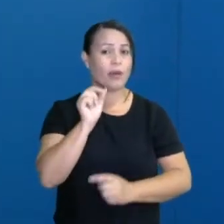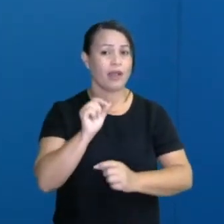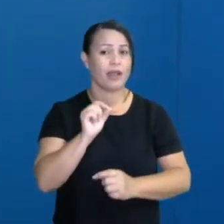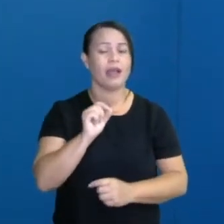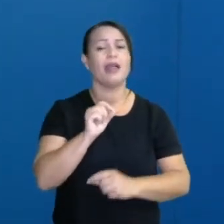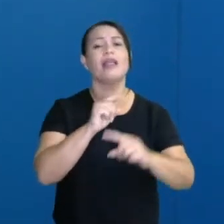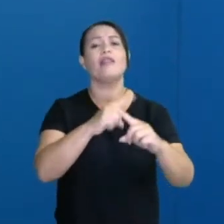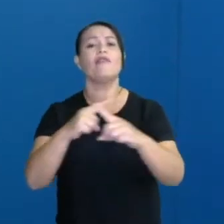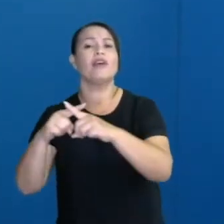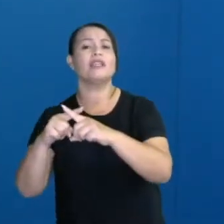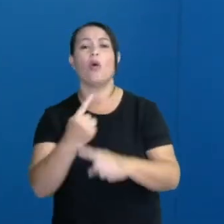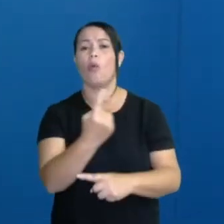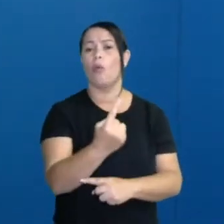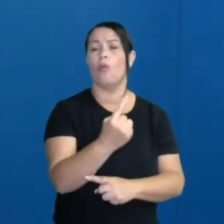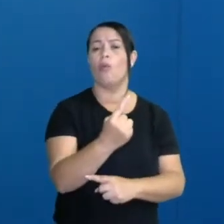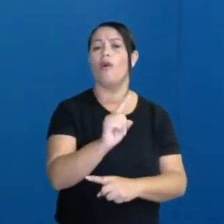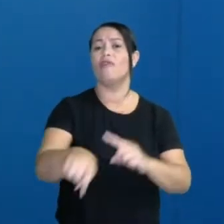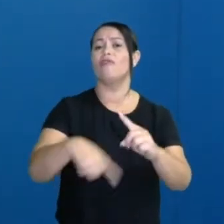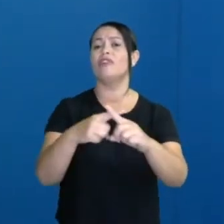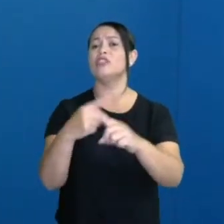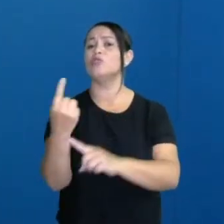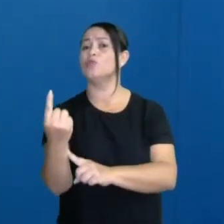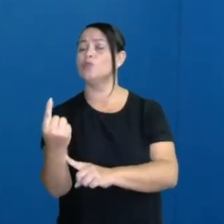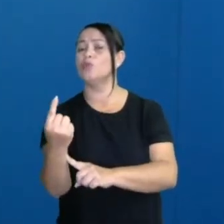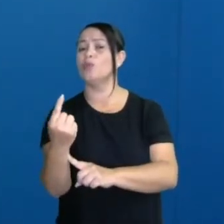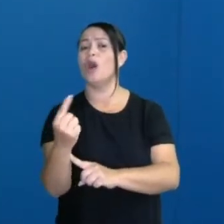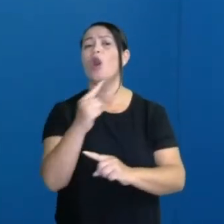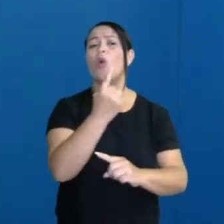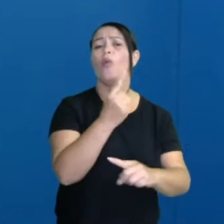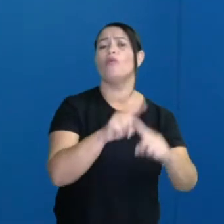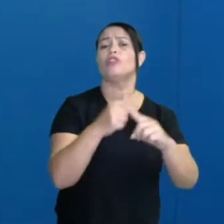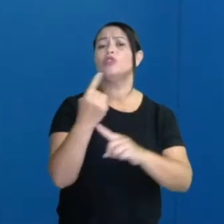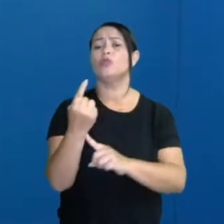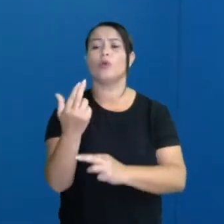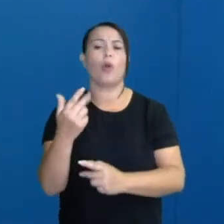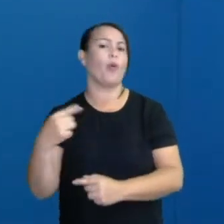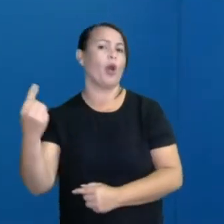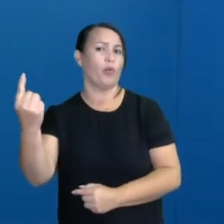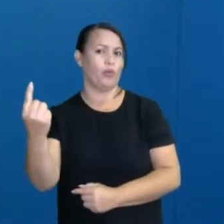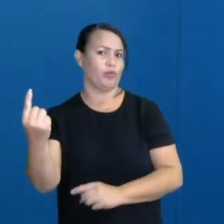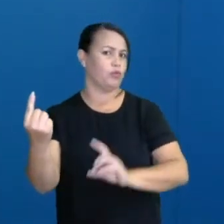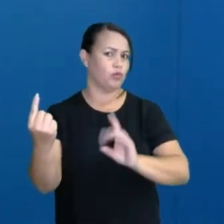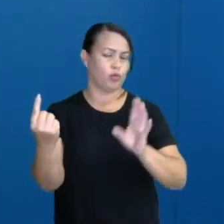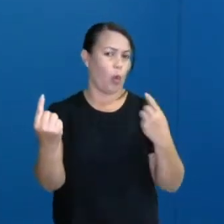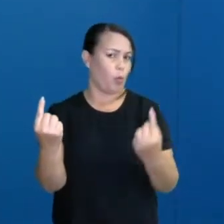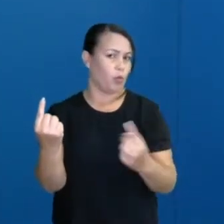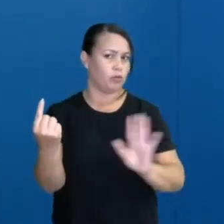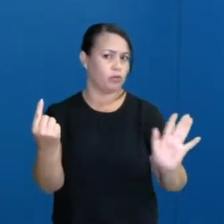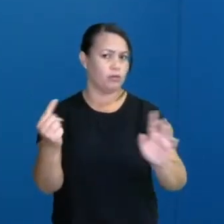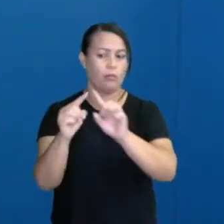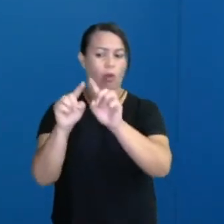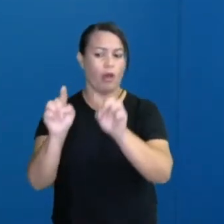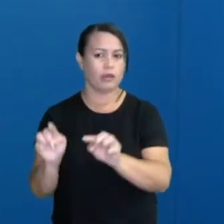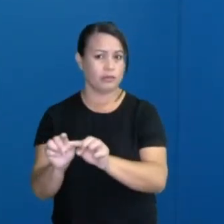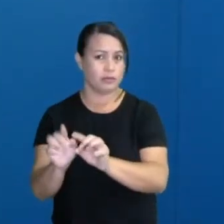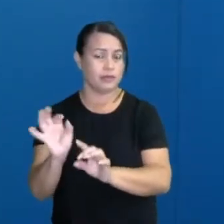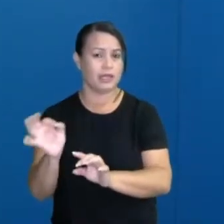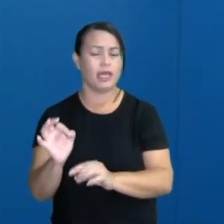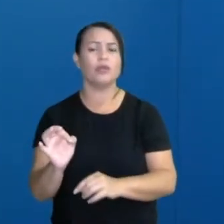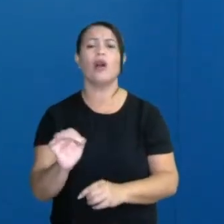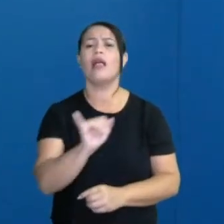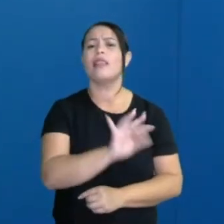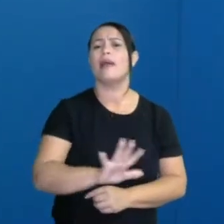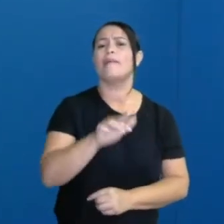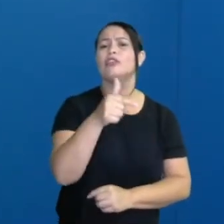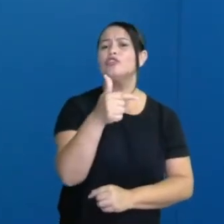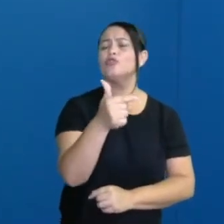quem? 1. Então, eu vou ter quem? 1 vezes 1. Quanto é 1 vezes 1? 1. Então, eu tenho apenas um bloquinho. Na minha